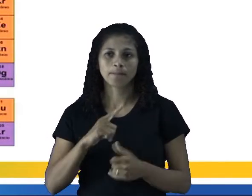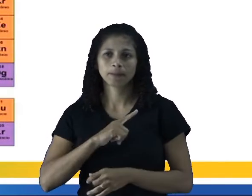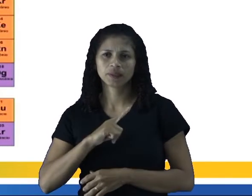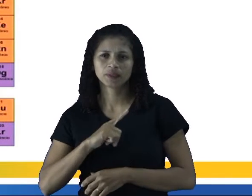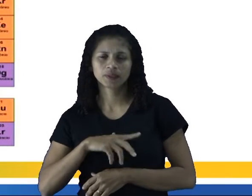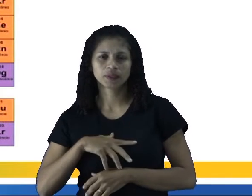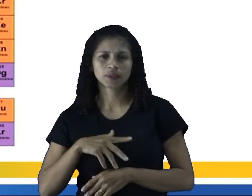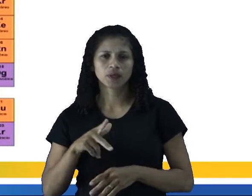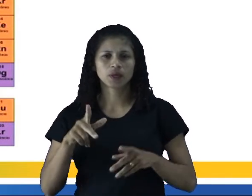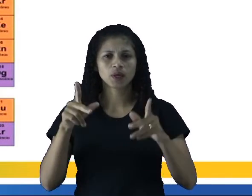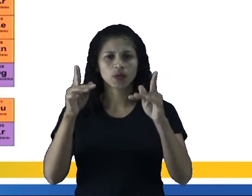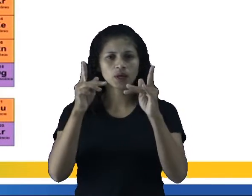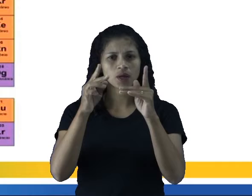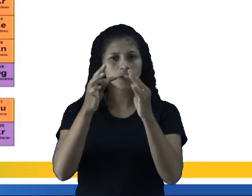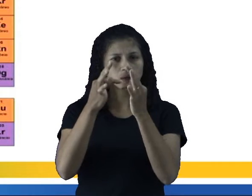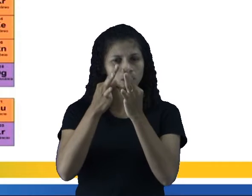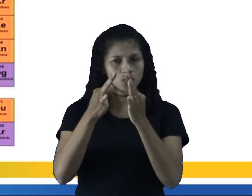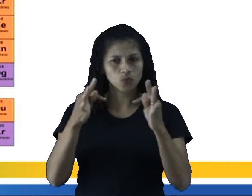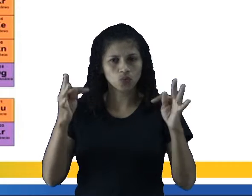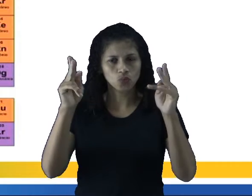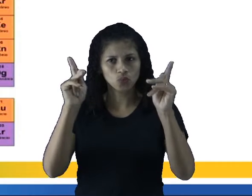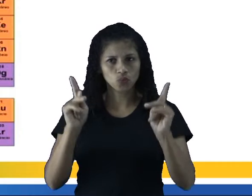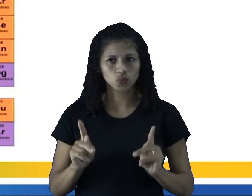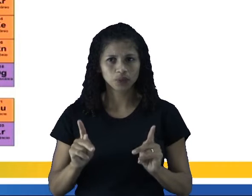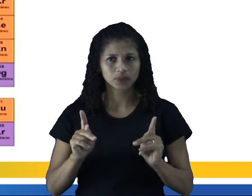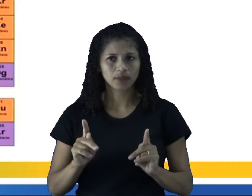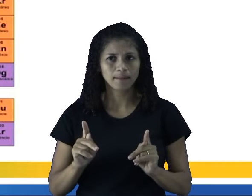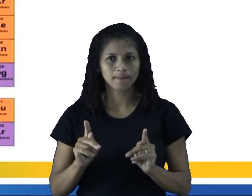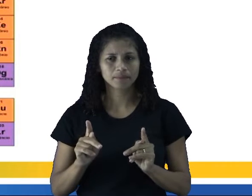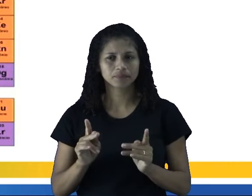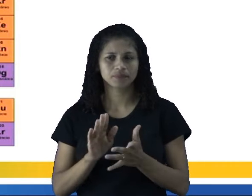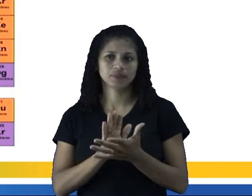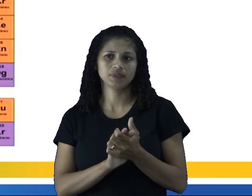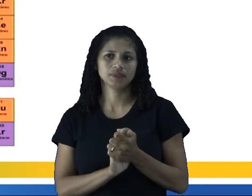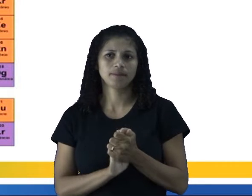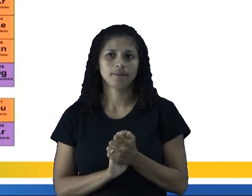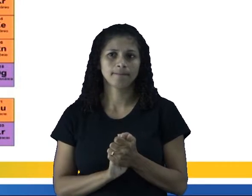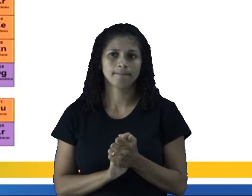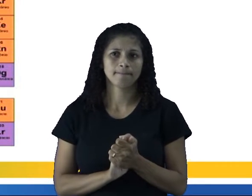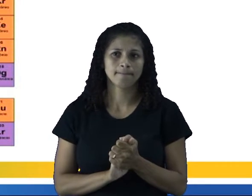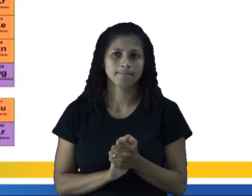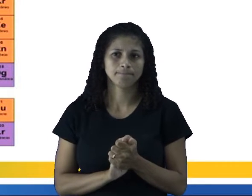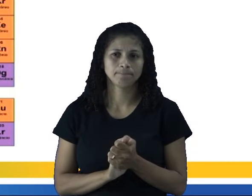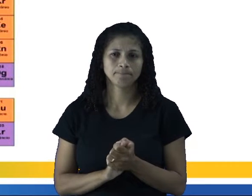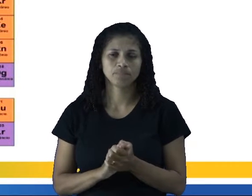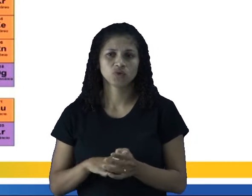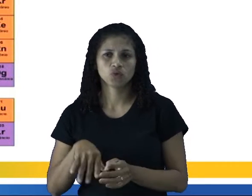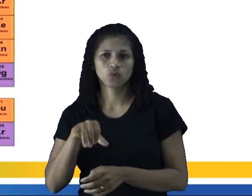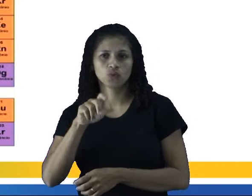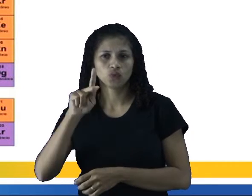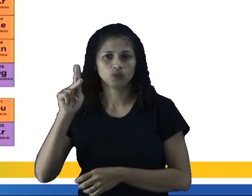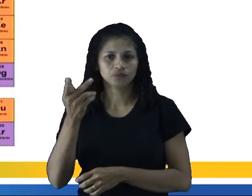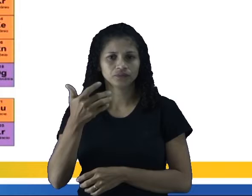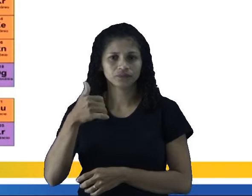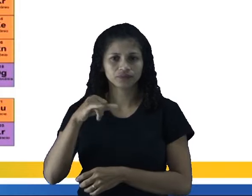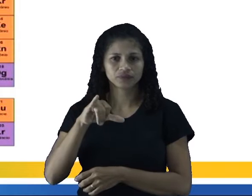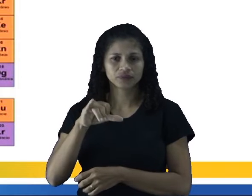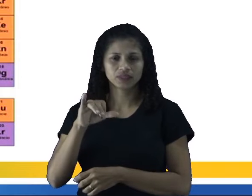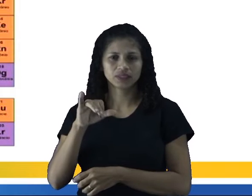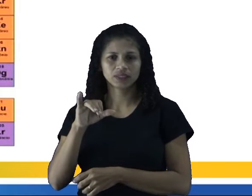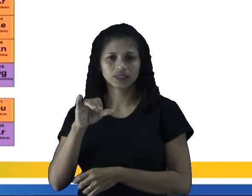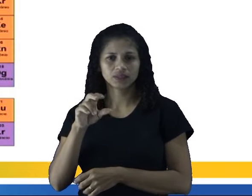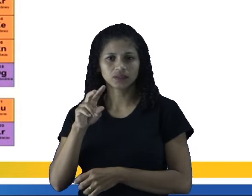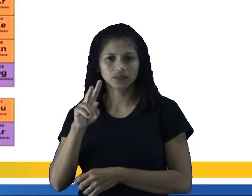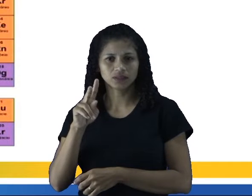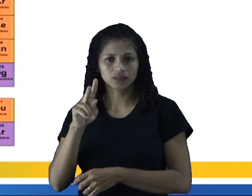tabela que mostra ali a nucleossíntese dos átomos, né? Então, a gente tem ali o hidrogênio e o hélio, que eles vieram ali do